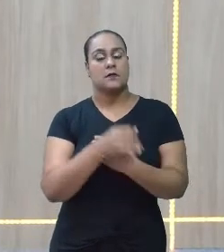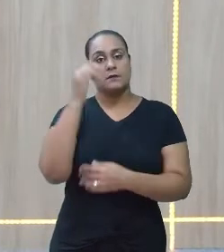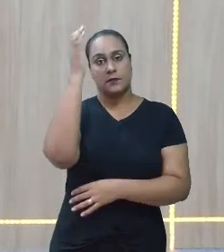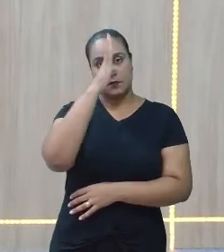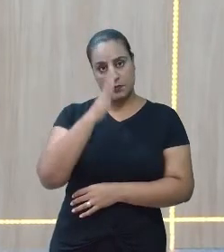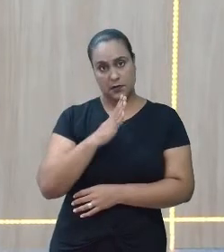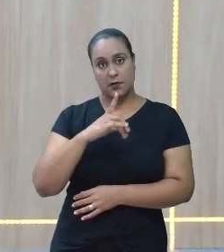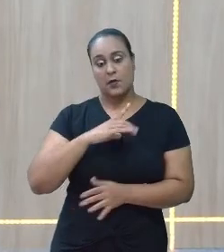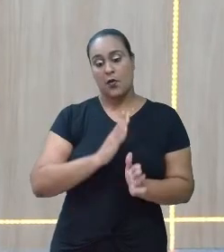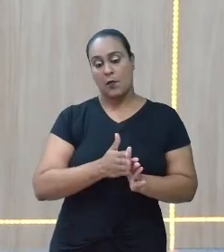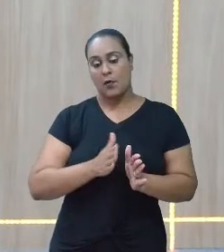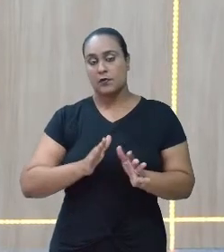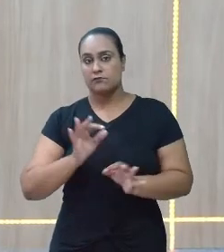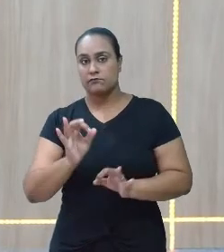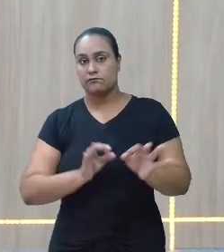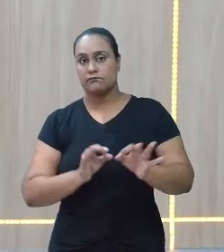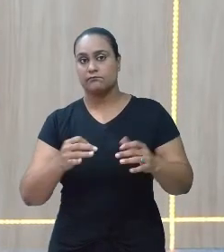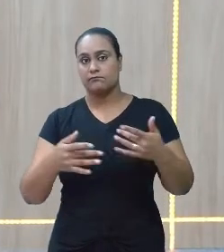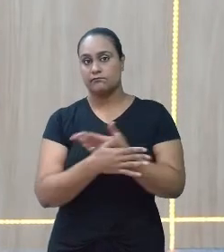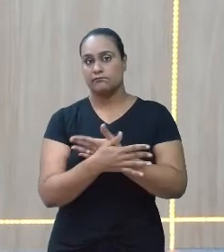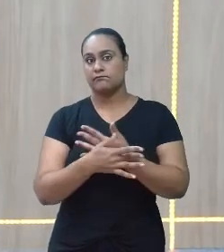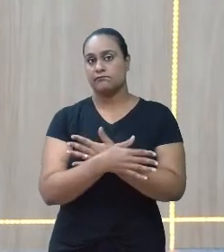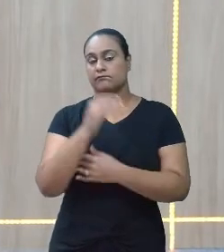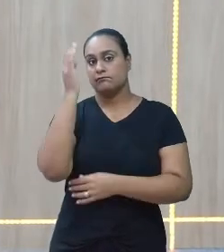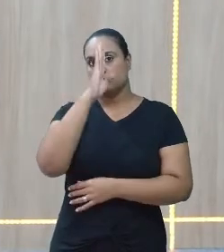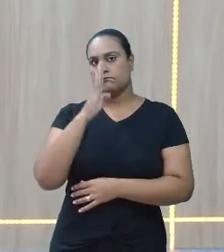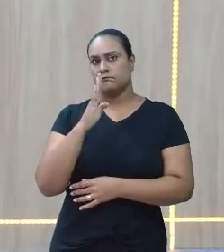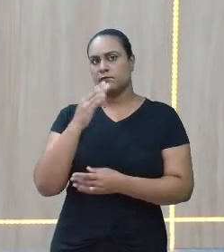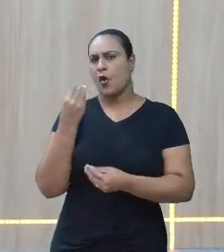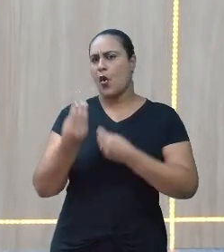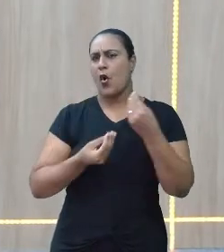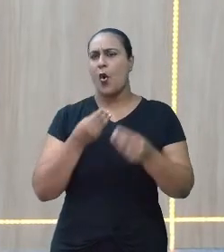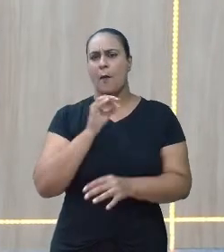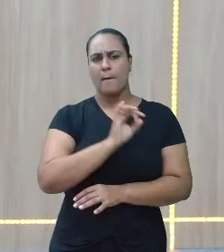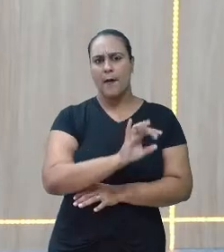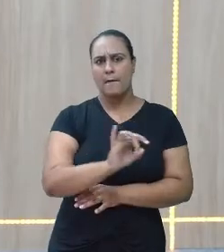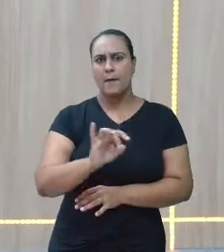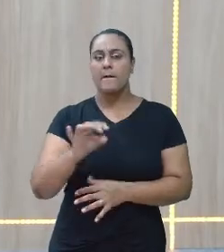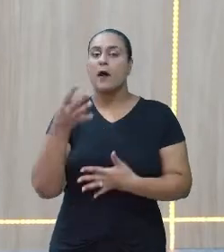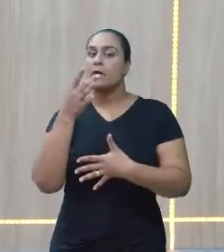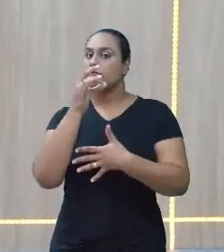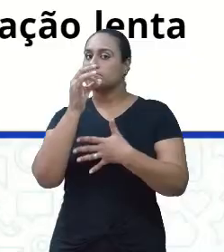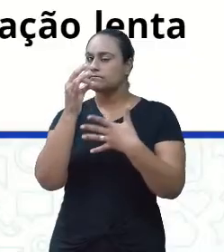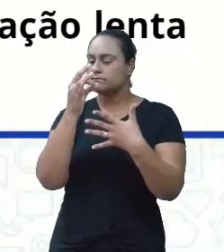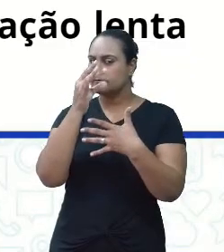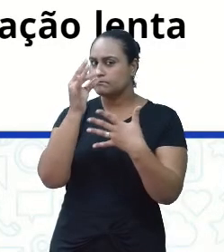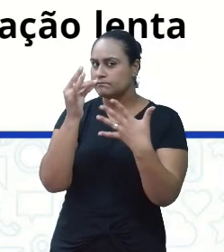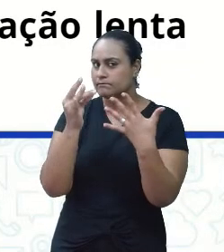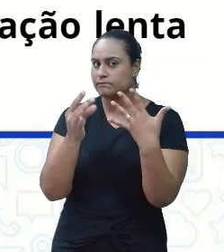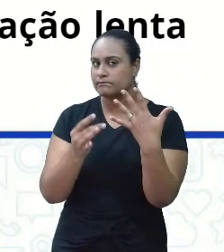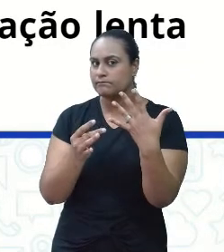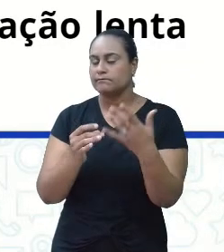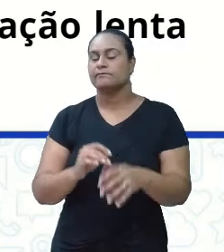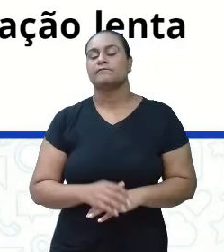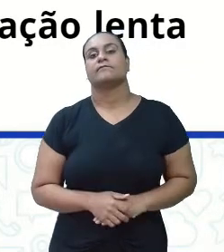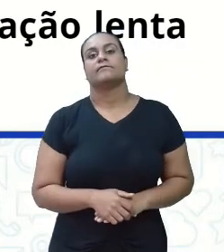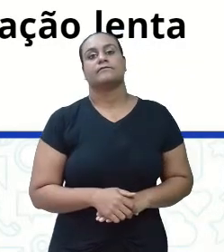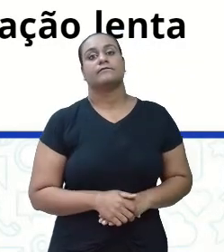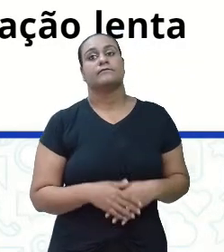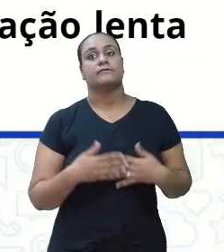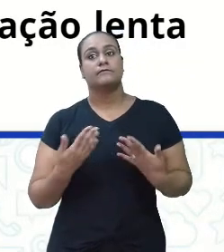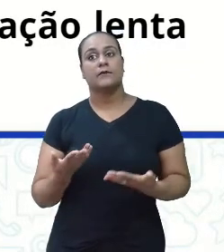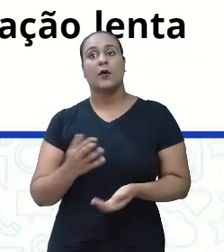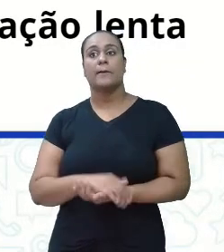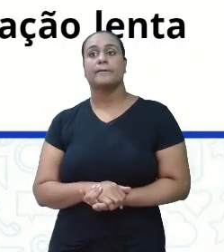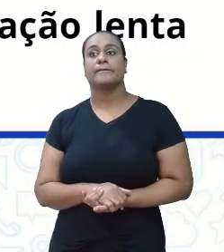de urbanização brasileira, mas aí como é que ocorre em cada região específica? Acompanha comigo aí na sua telinha. Olha só, o